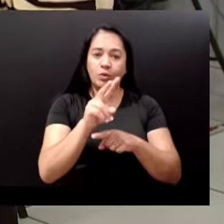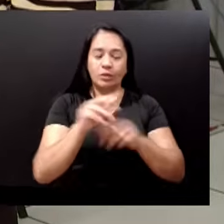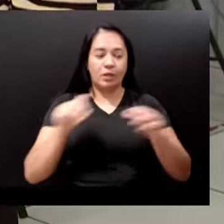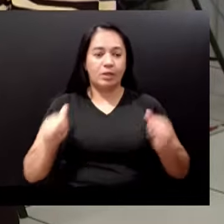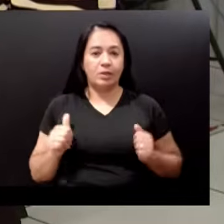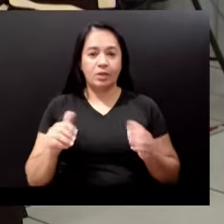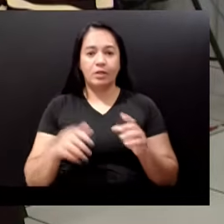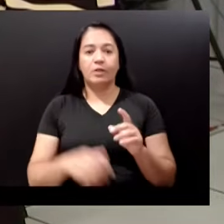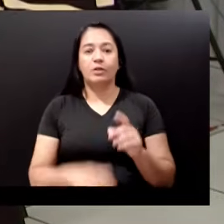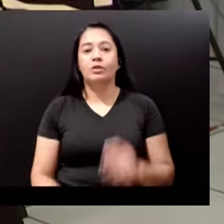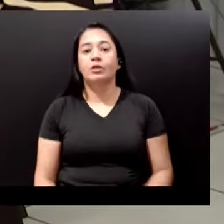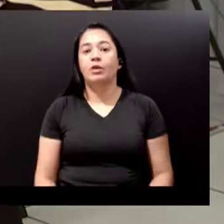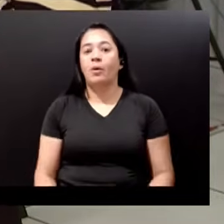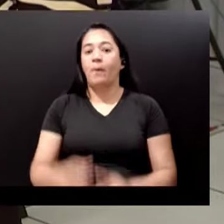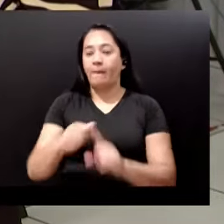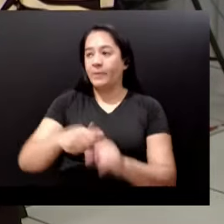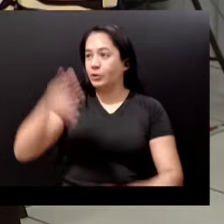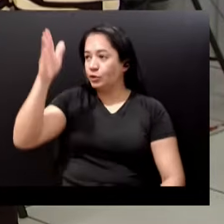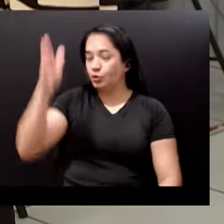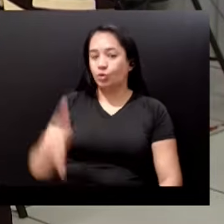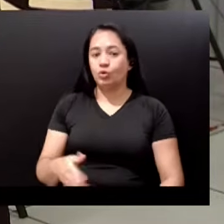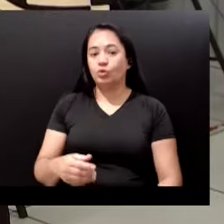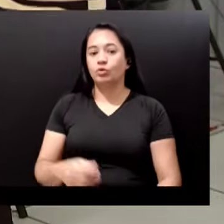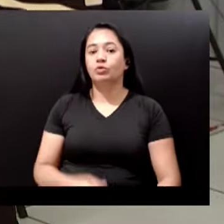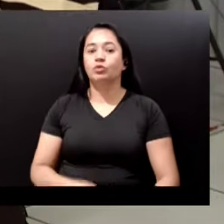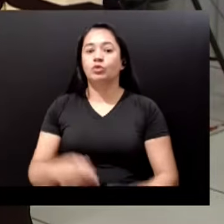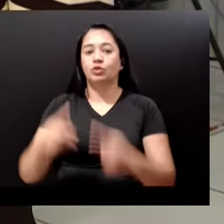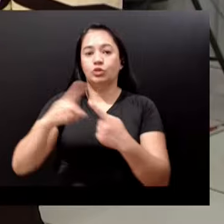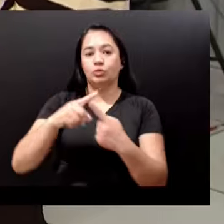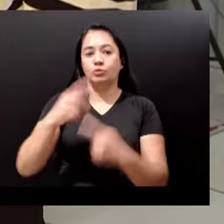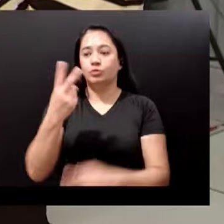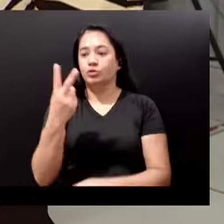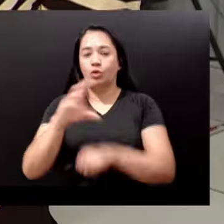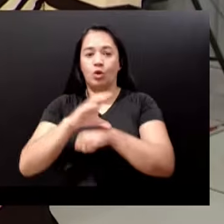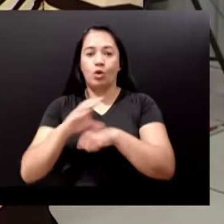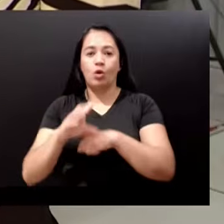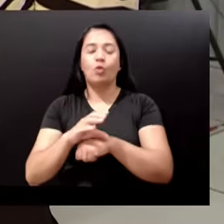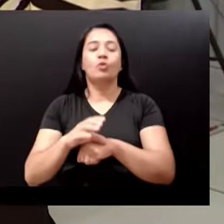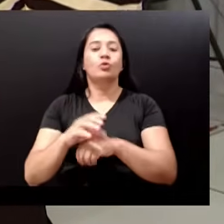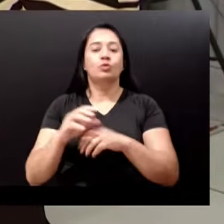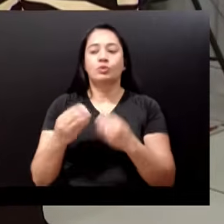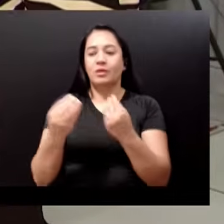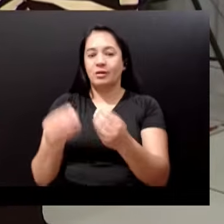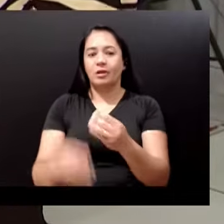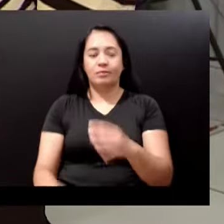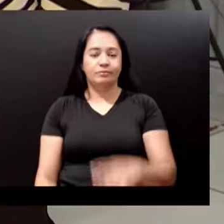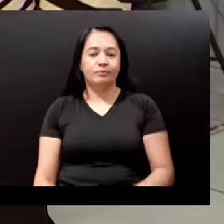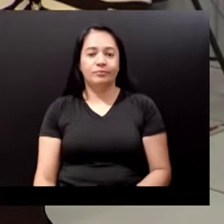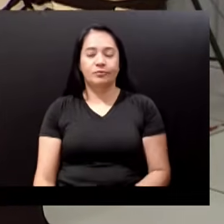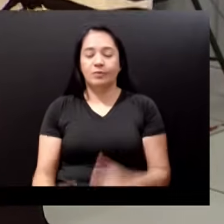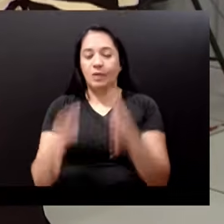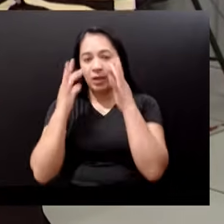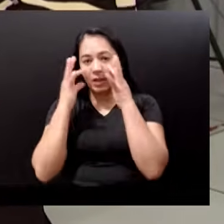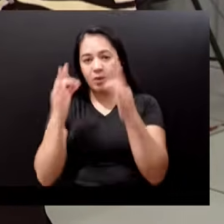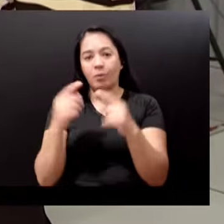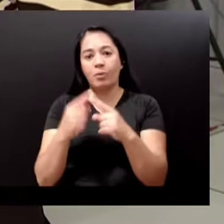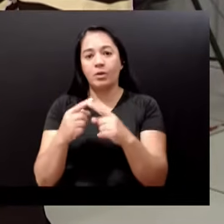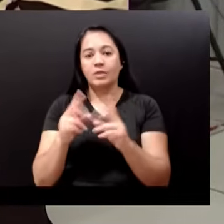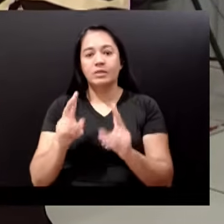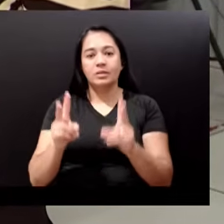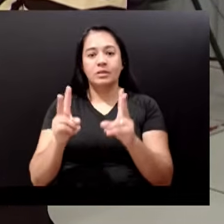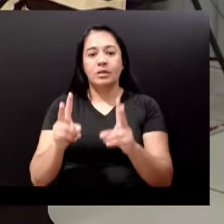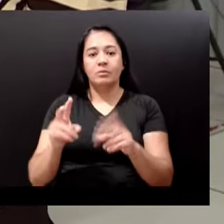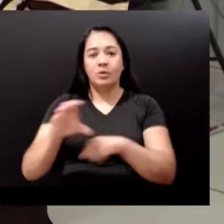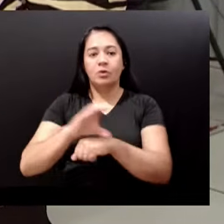cursos com temas diferentes. Então quem é cuidador na área da saúde, fica de olho porque ela oferece cursos especializados.